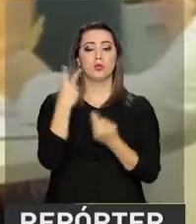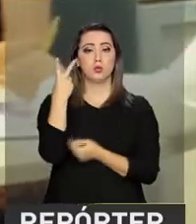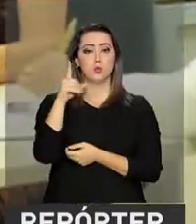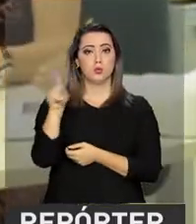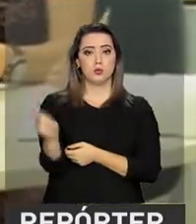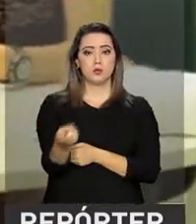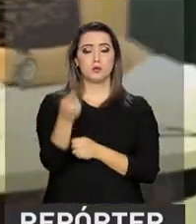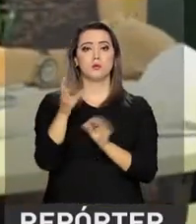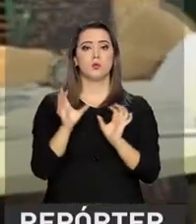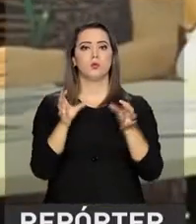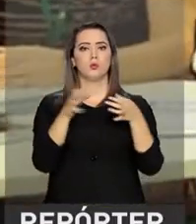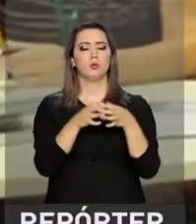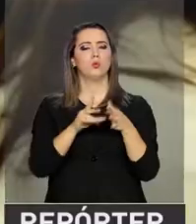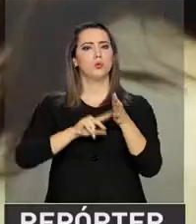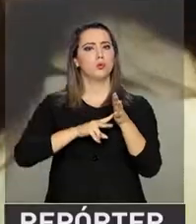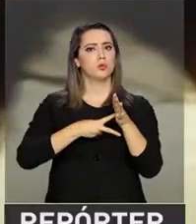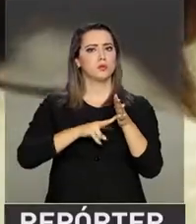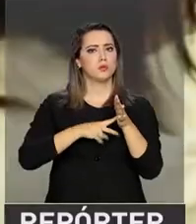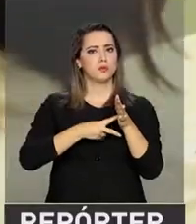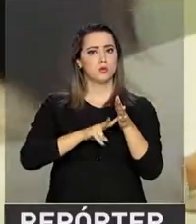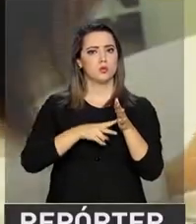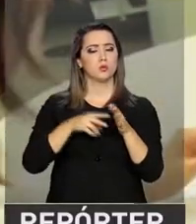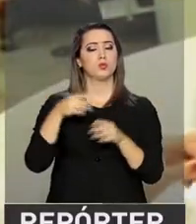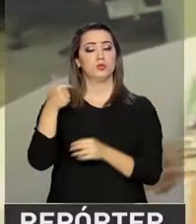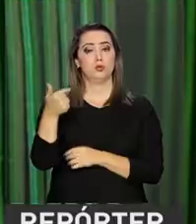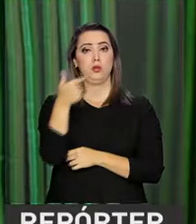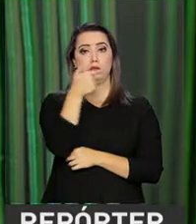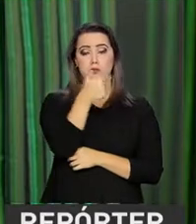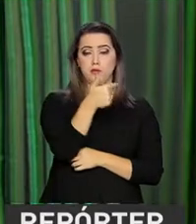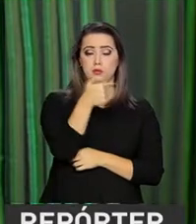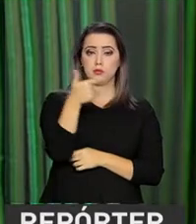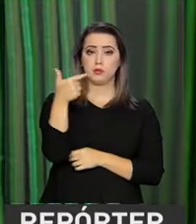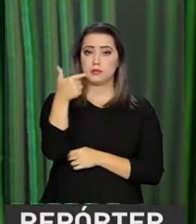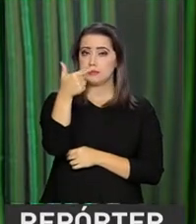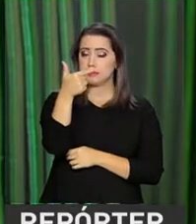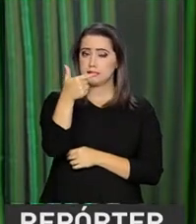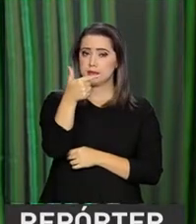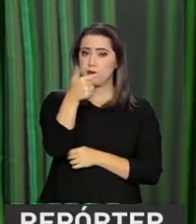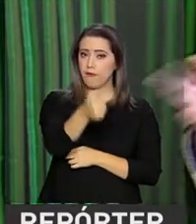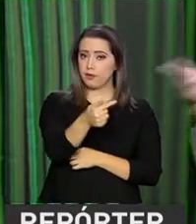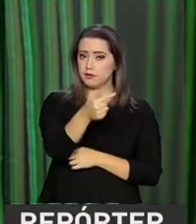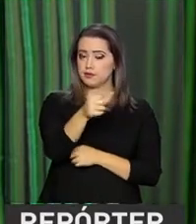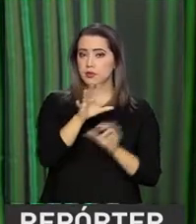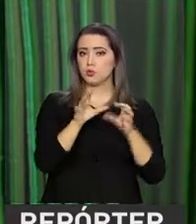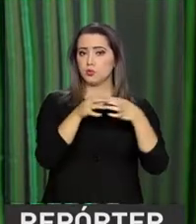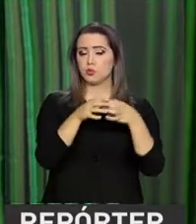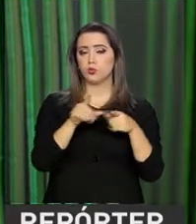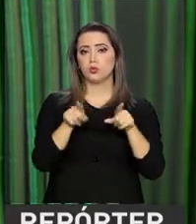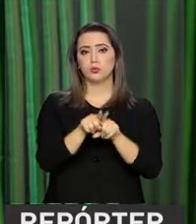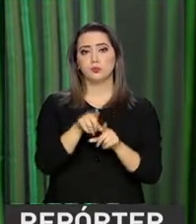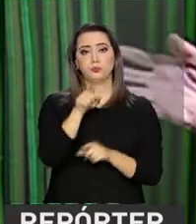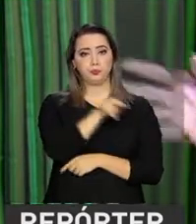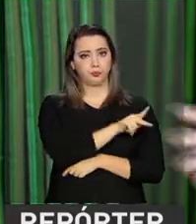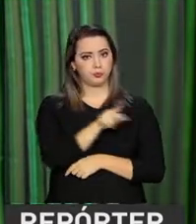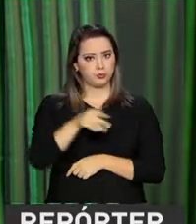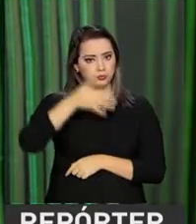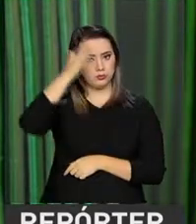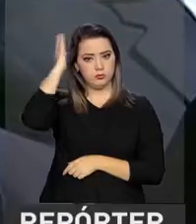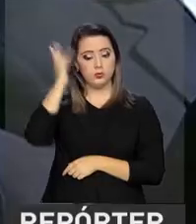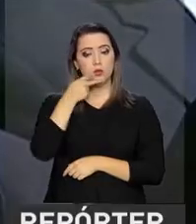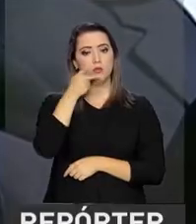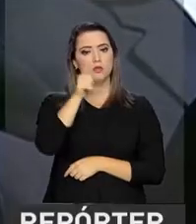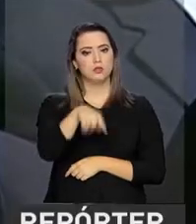de produtores rurais e 27 federações. O presidente Michel Temer, que participou da solenidade de